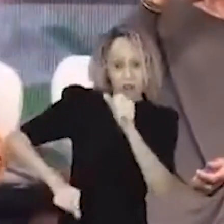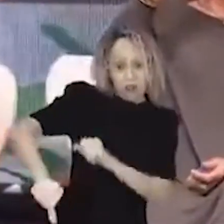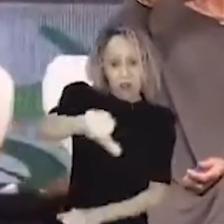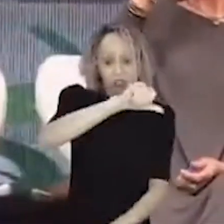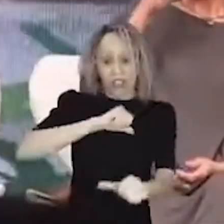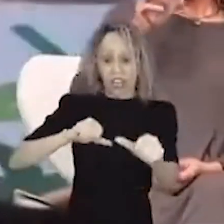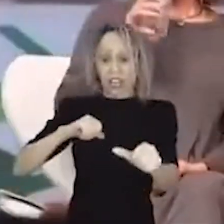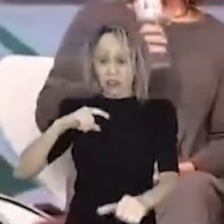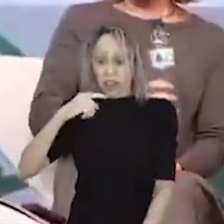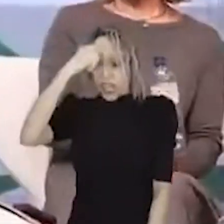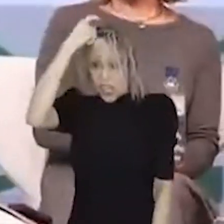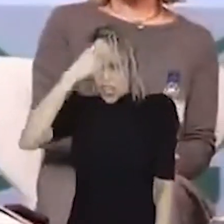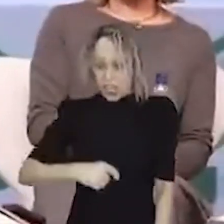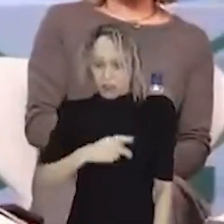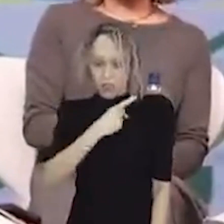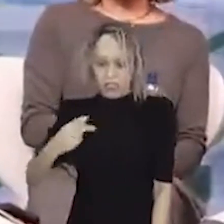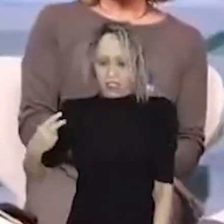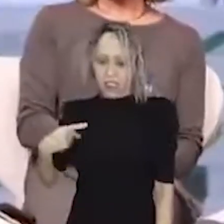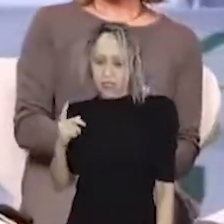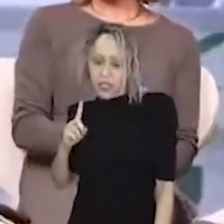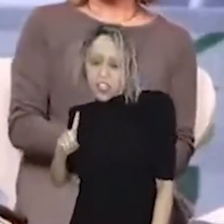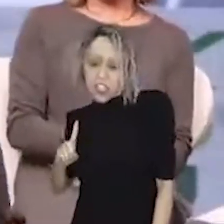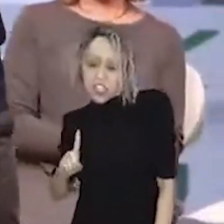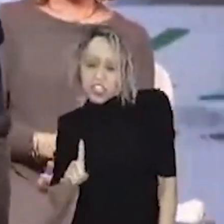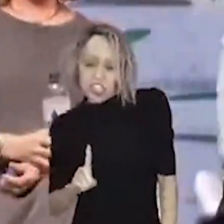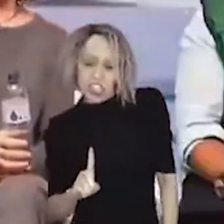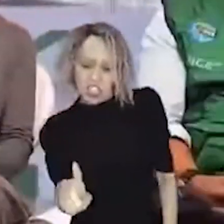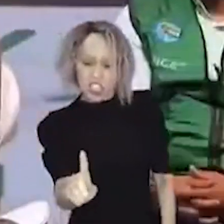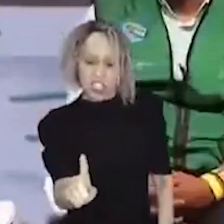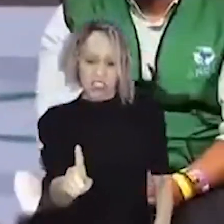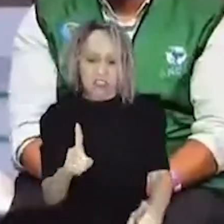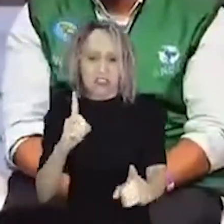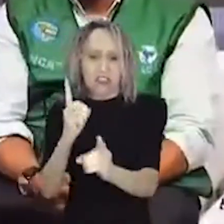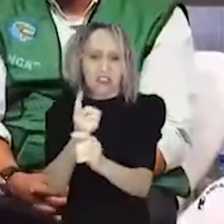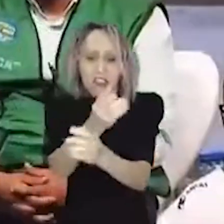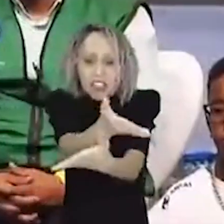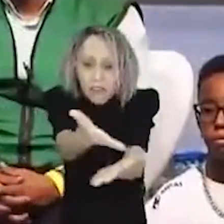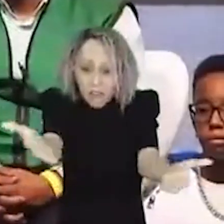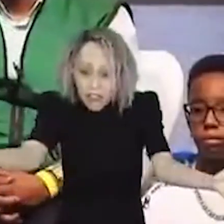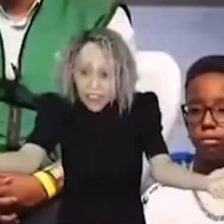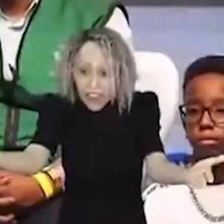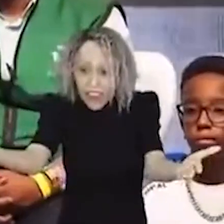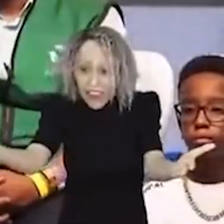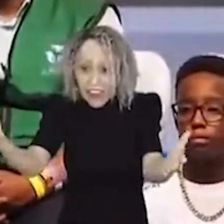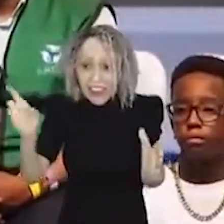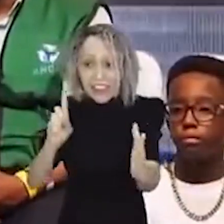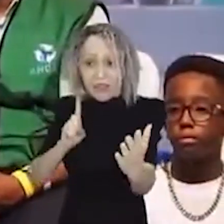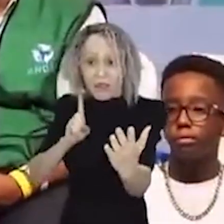para que a gente possa conversar e tentar encontrar uma solução